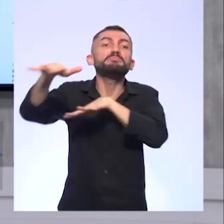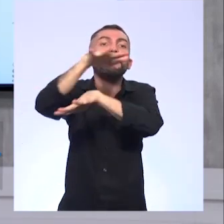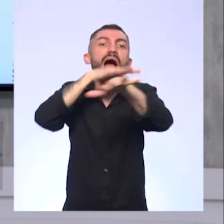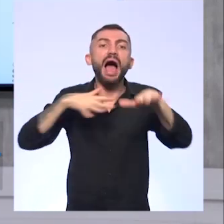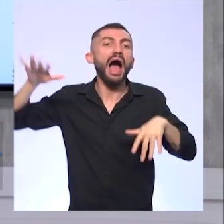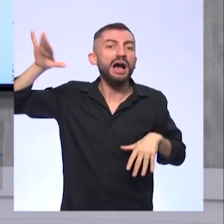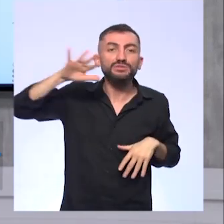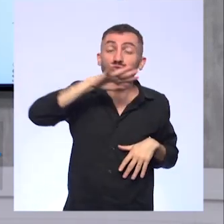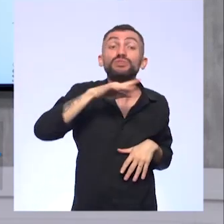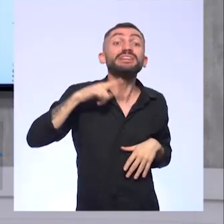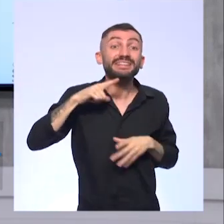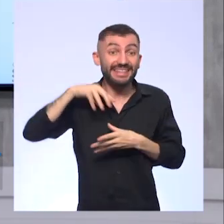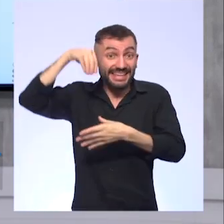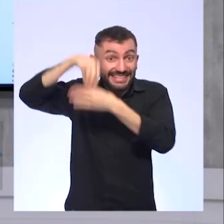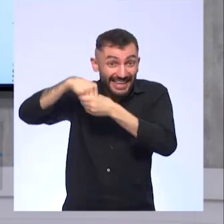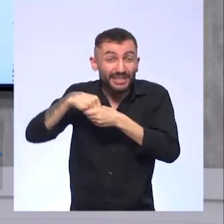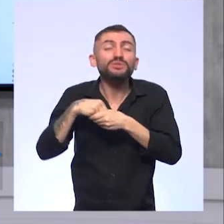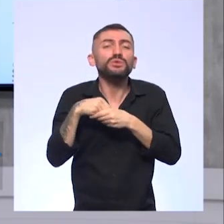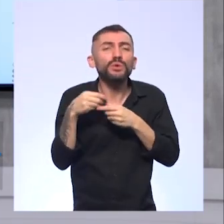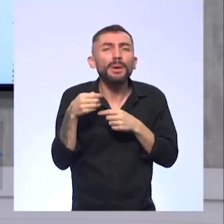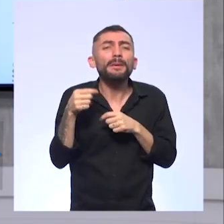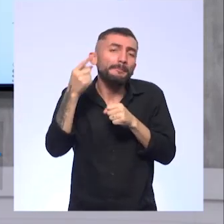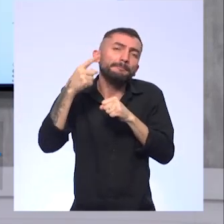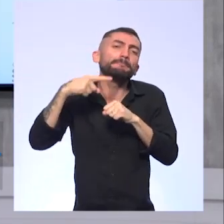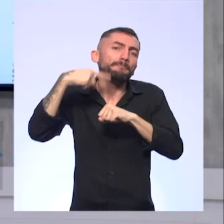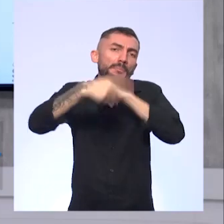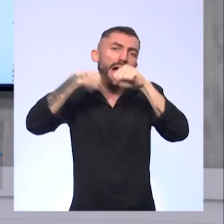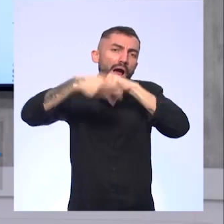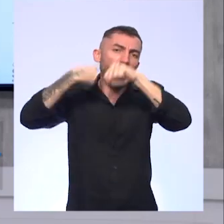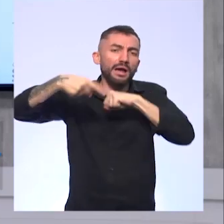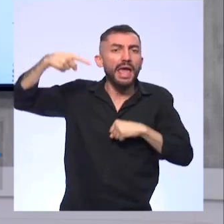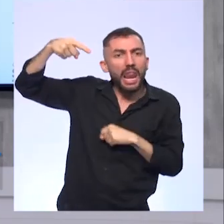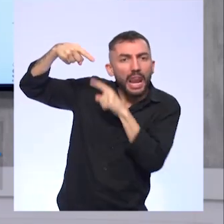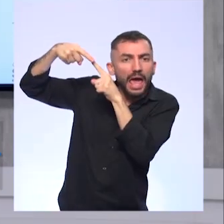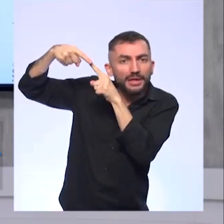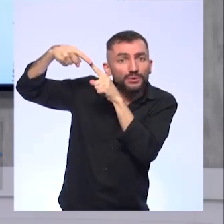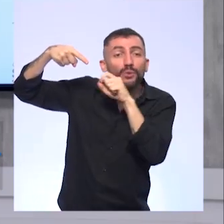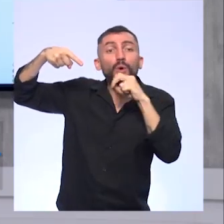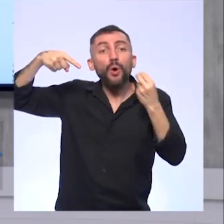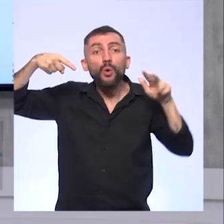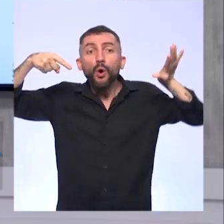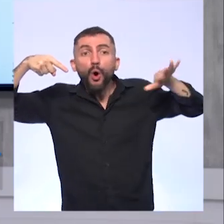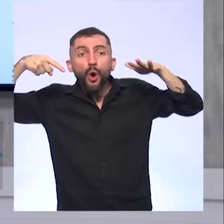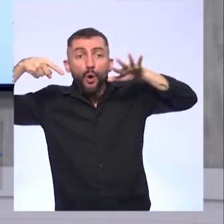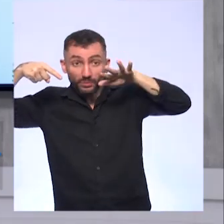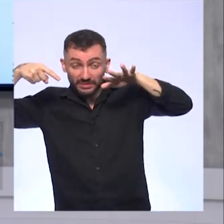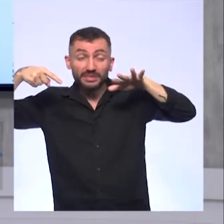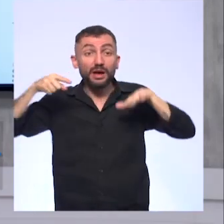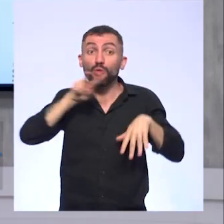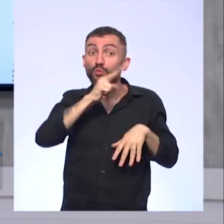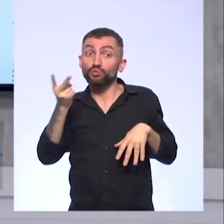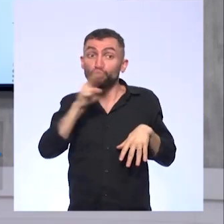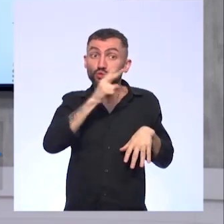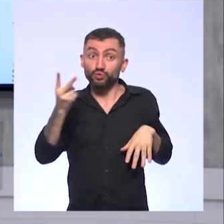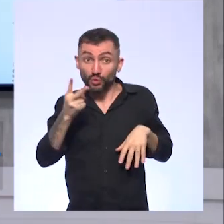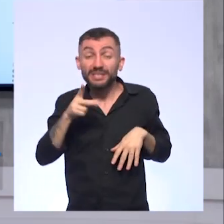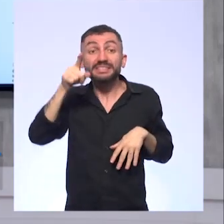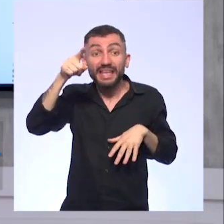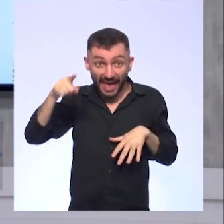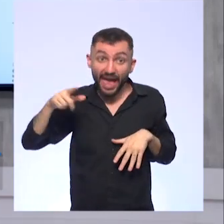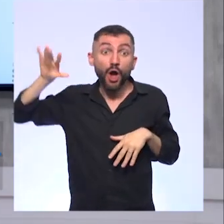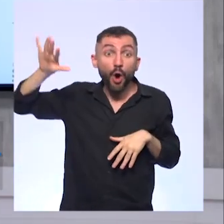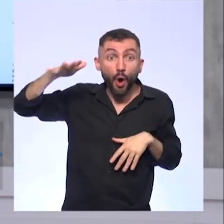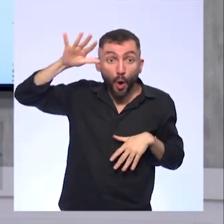ou partículas por exemplo a elétron ou onda for um tipo de onda eletromagnética